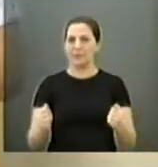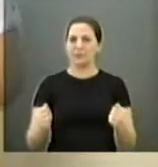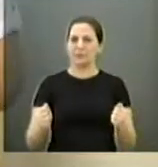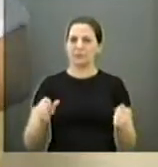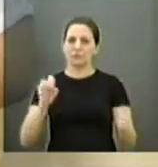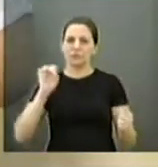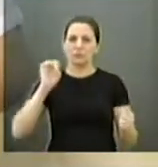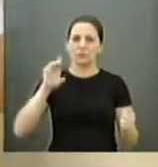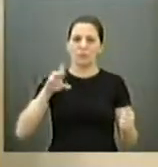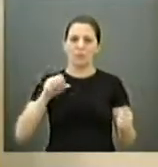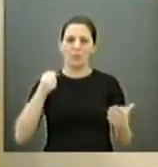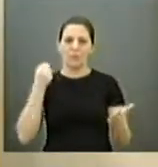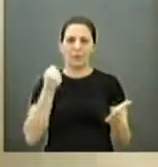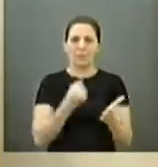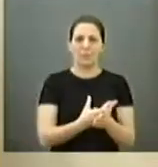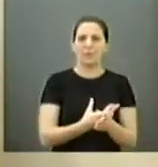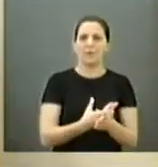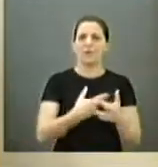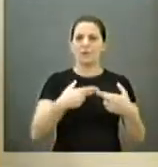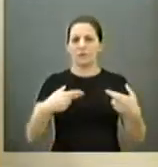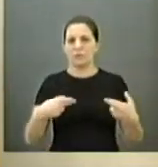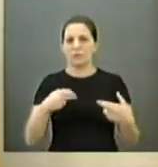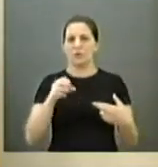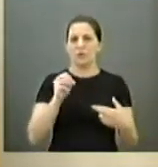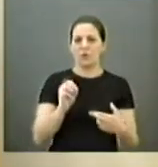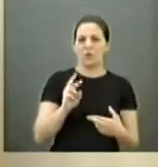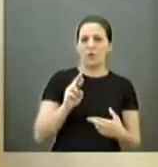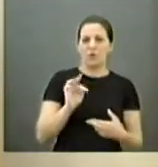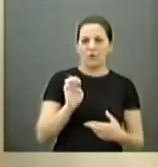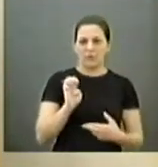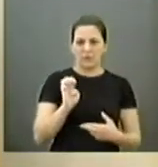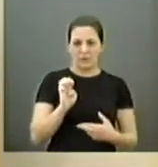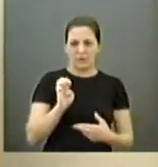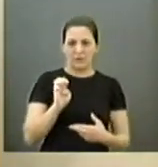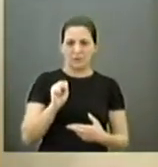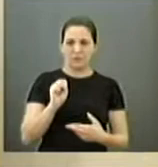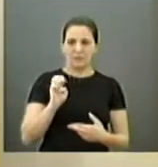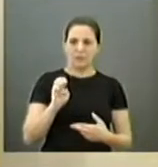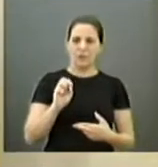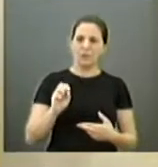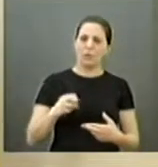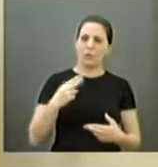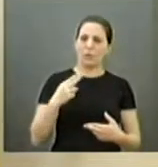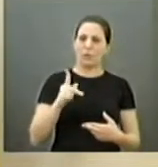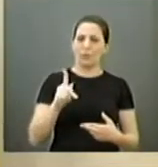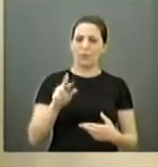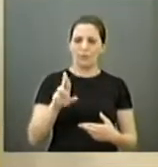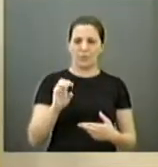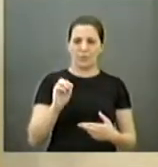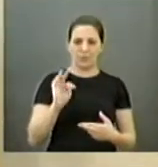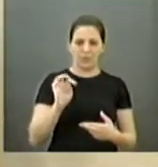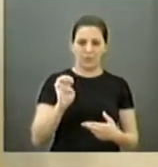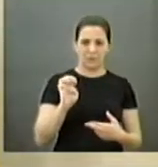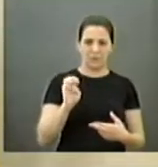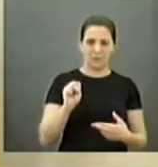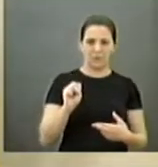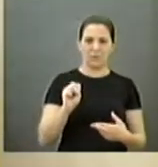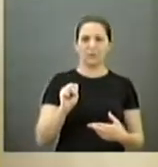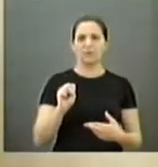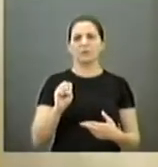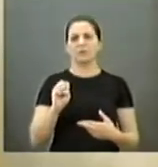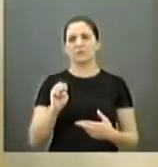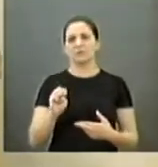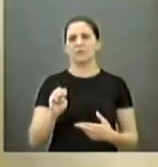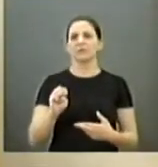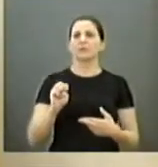para a compra de órtese e prótese, porque a gente não tem o detalhamento, mas que servia como parâmetro. Ele não é uma prova cabal de